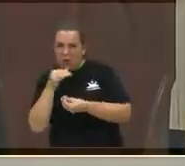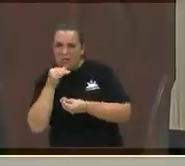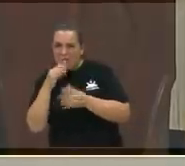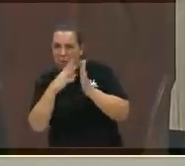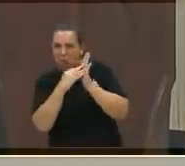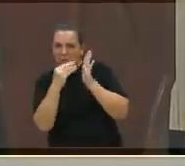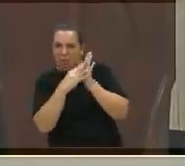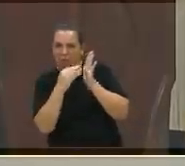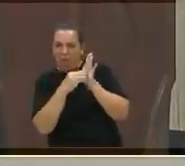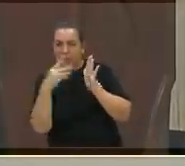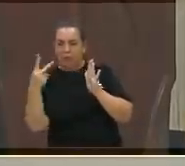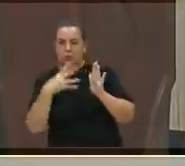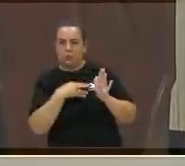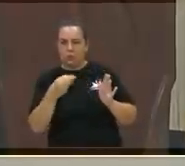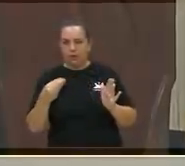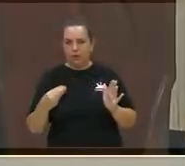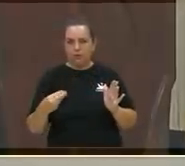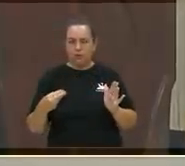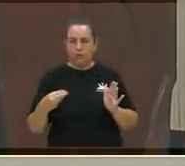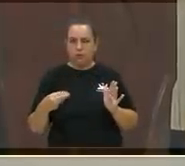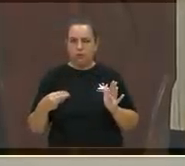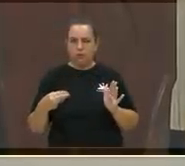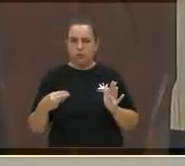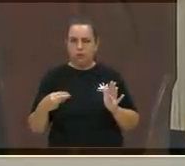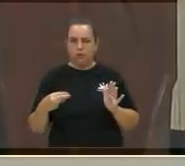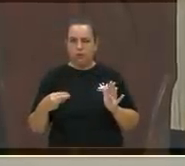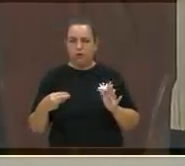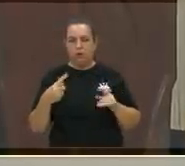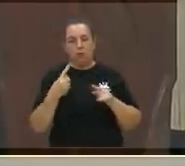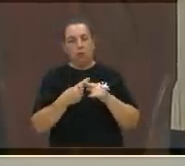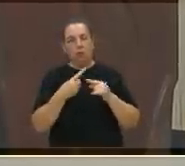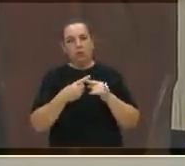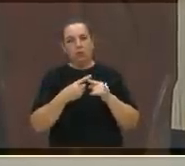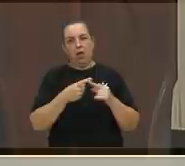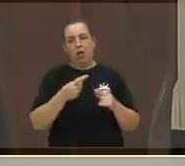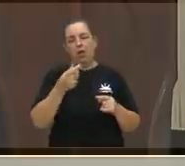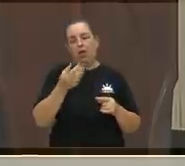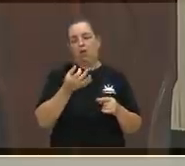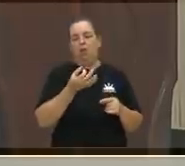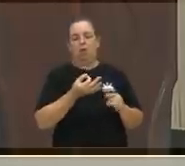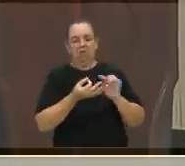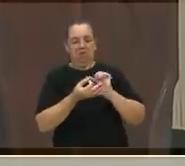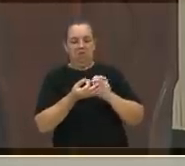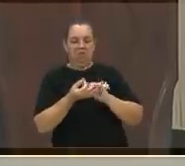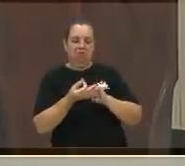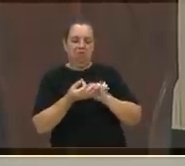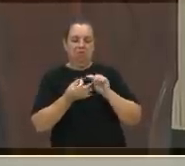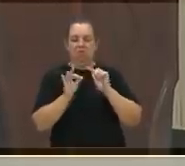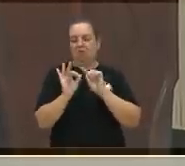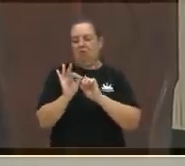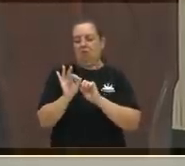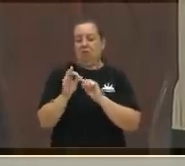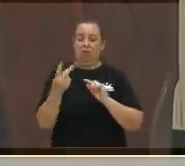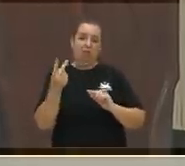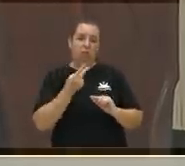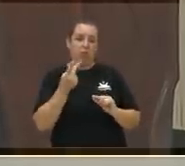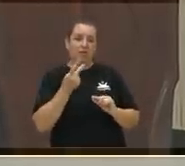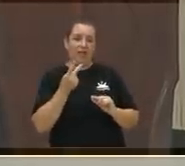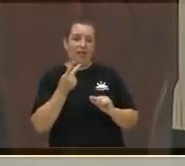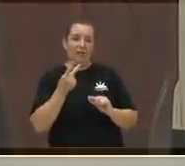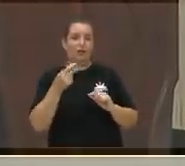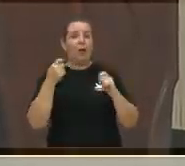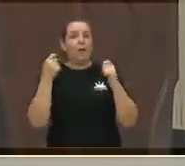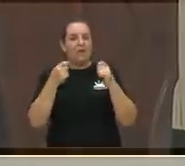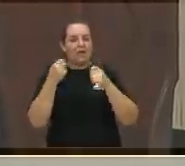filhos é porque é uma medalha de dois lados honrar pai e mãe e que os filhos